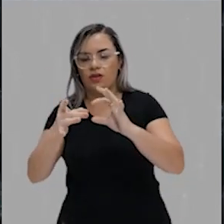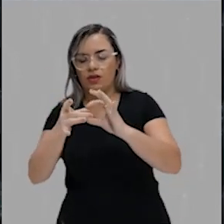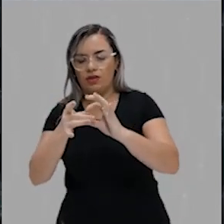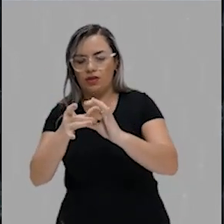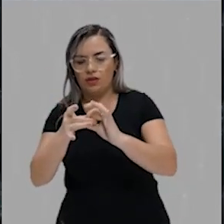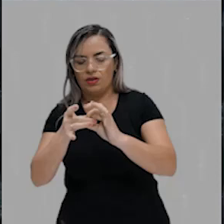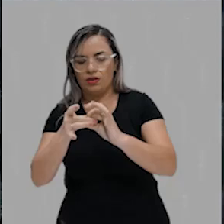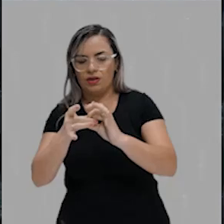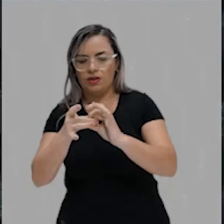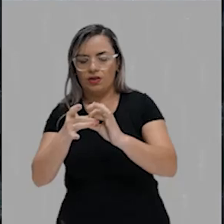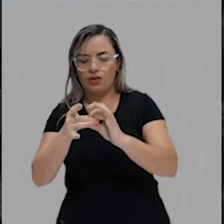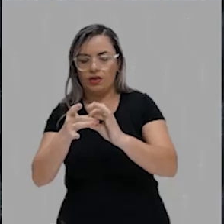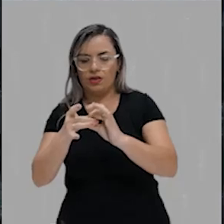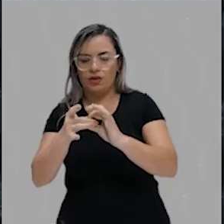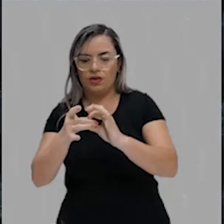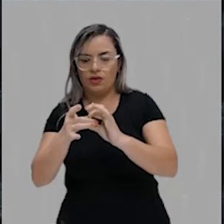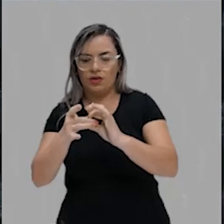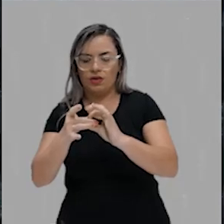vai formar o quê?